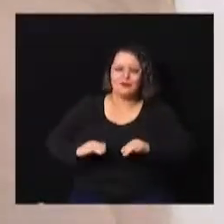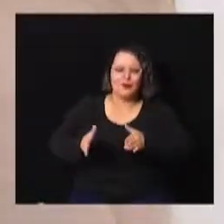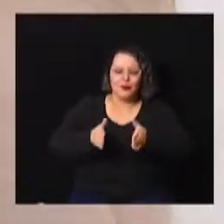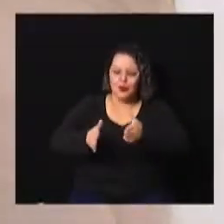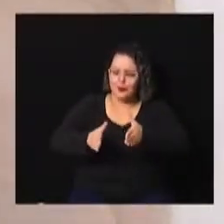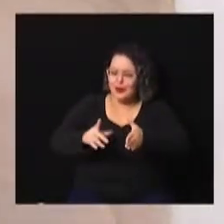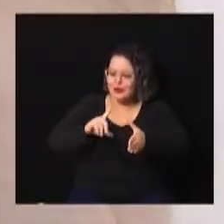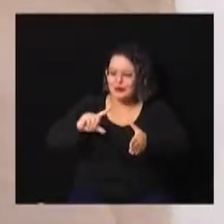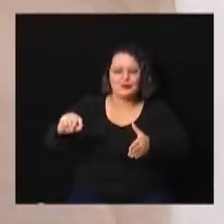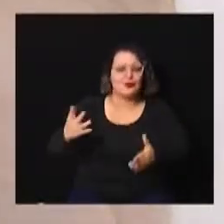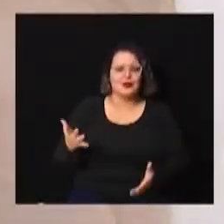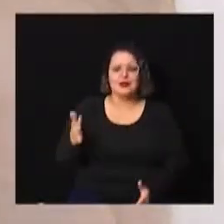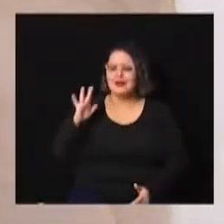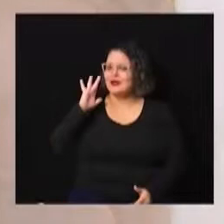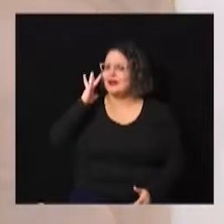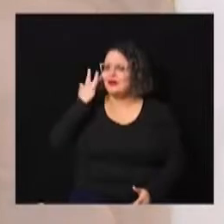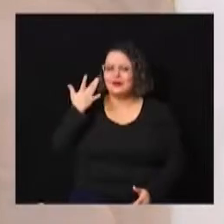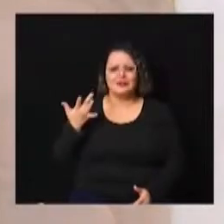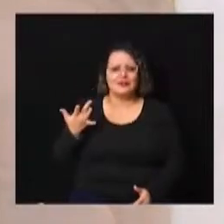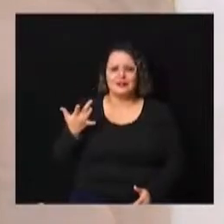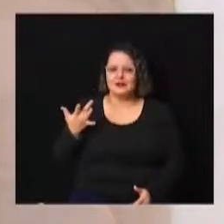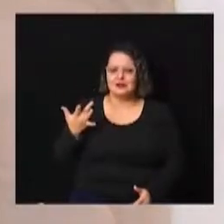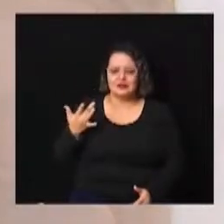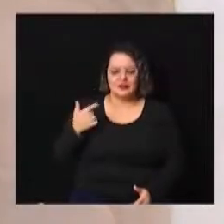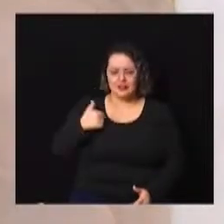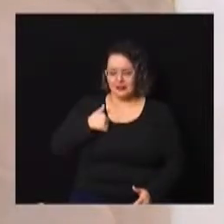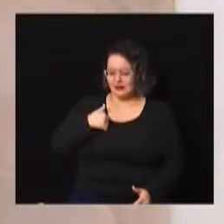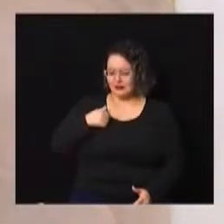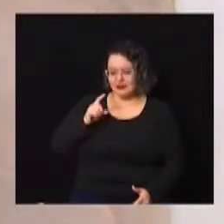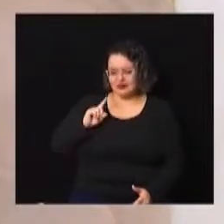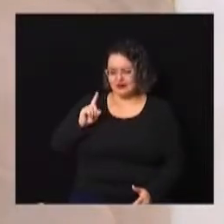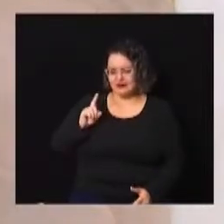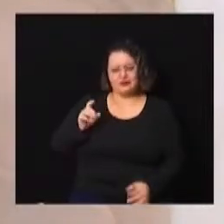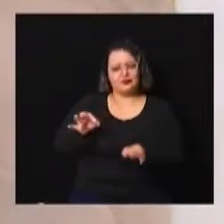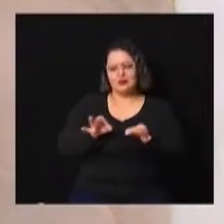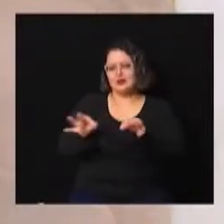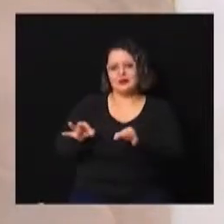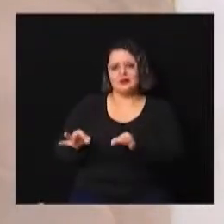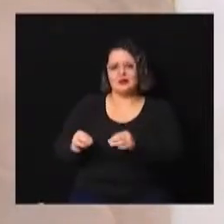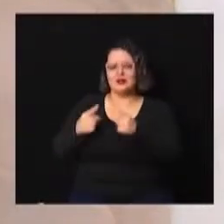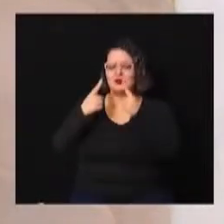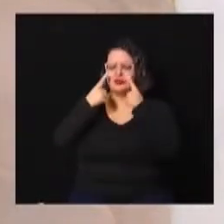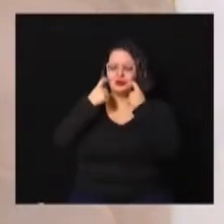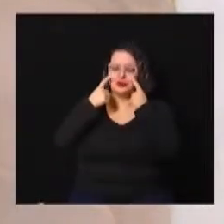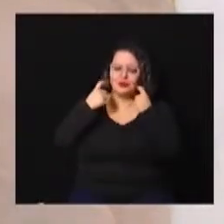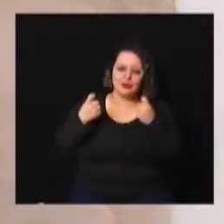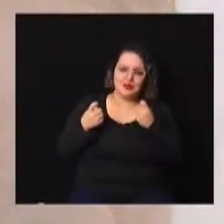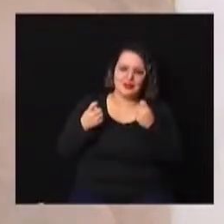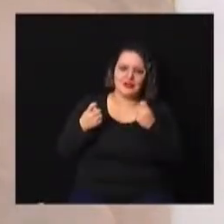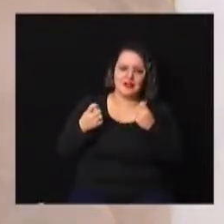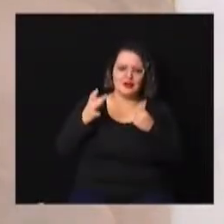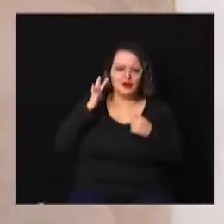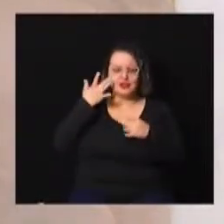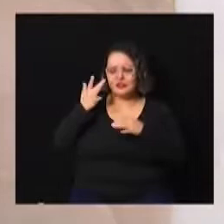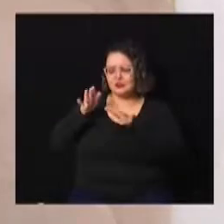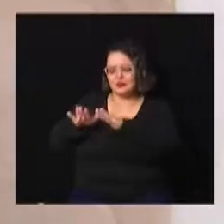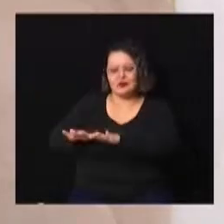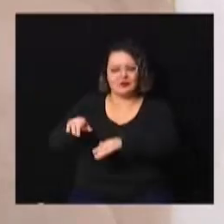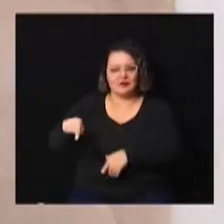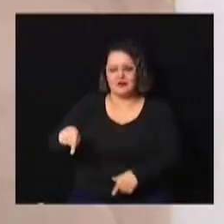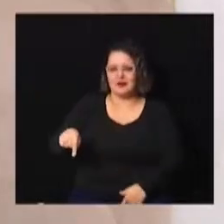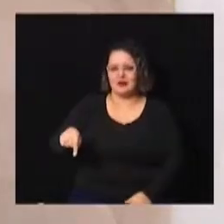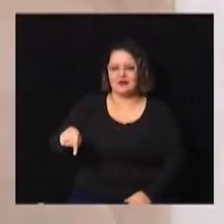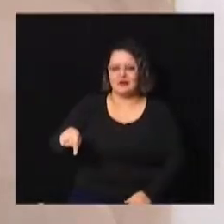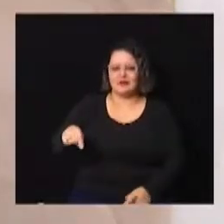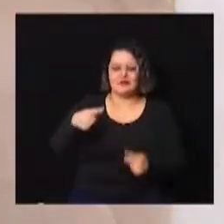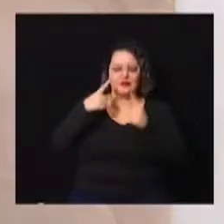embora, foi muito duro. Eu achei que eu não ia ficar, falei, não estou preparada. Aí eu chorei, chorei